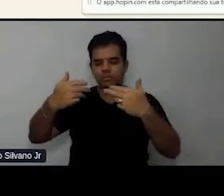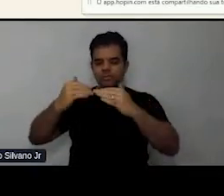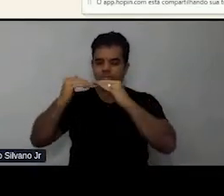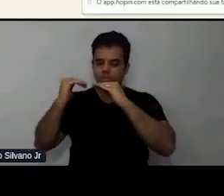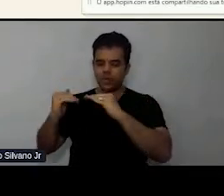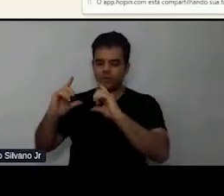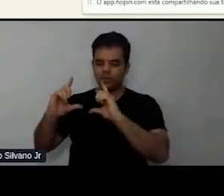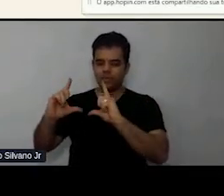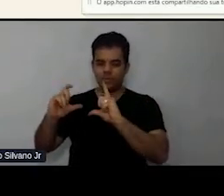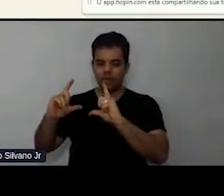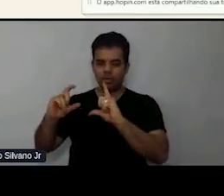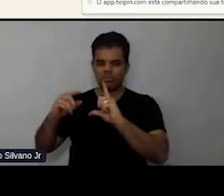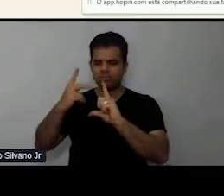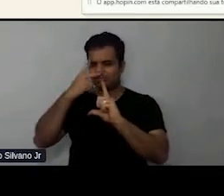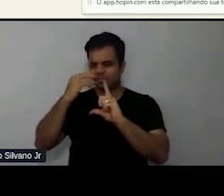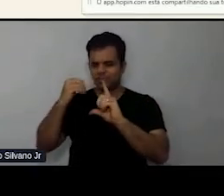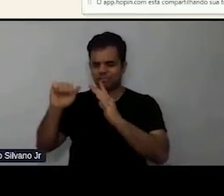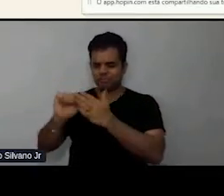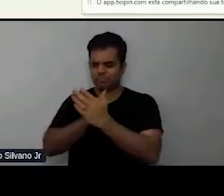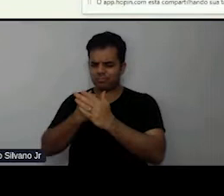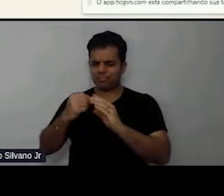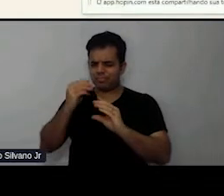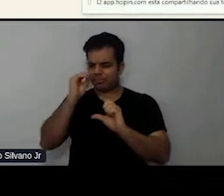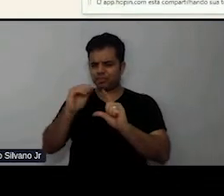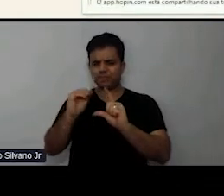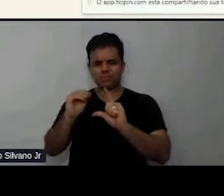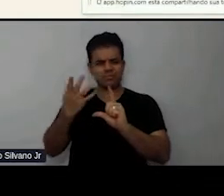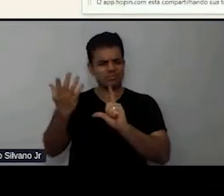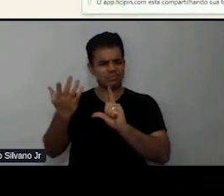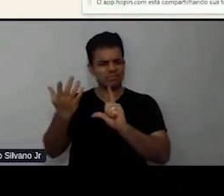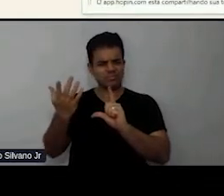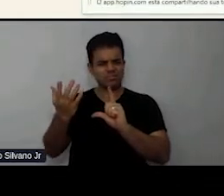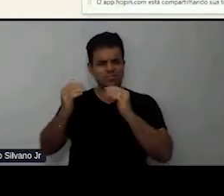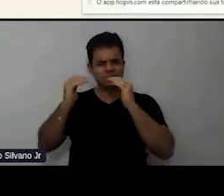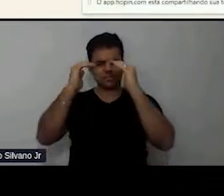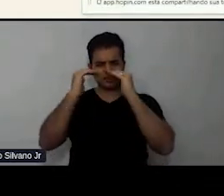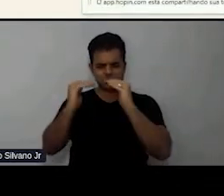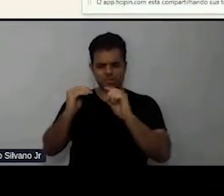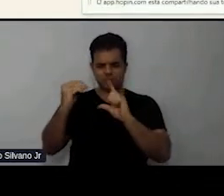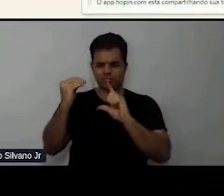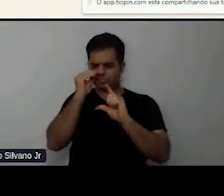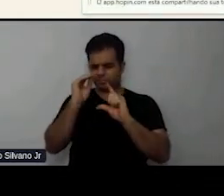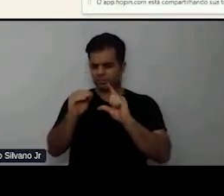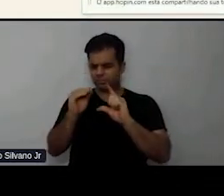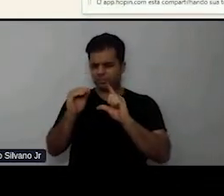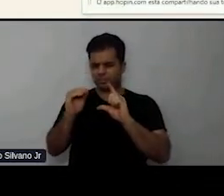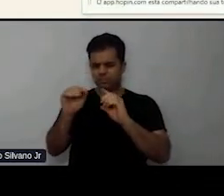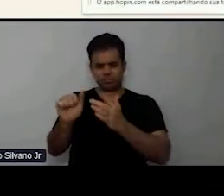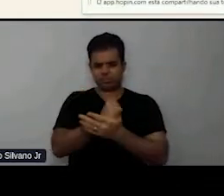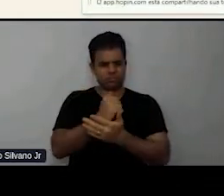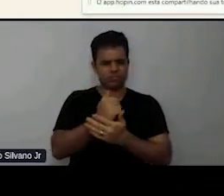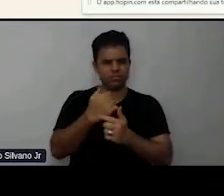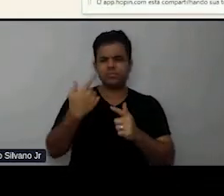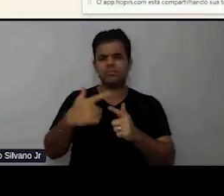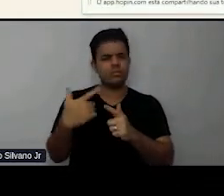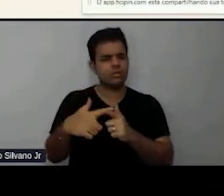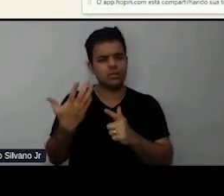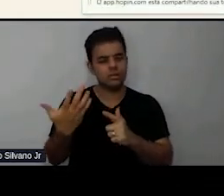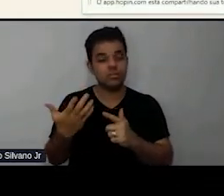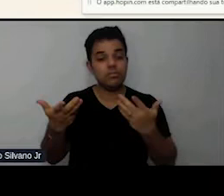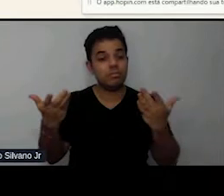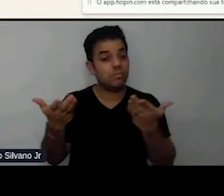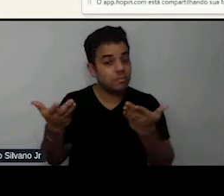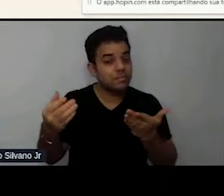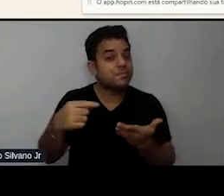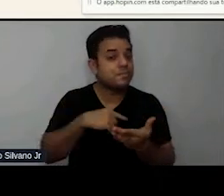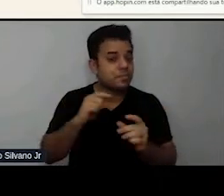ela foi ignorada. Mas por que isso aconteceu? Hoje existe, né, uma coisa